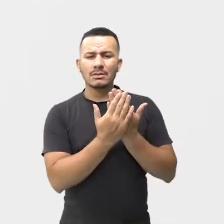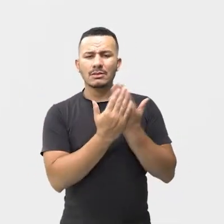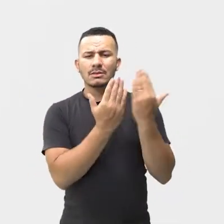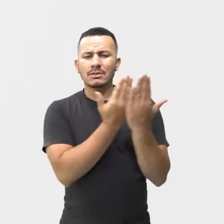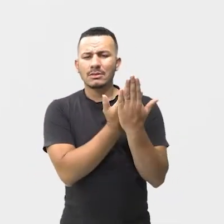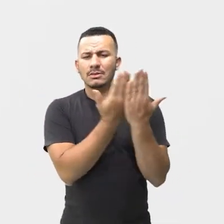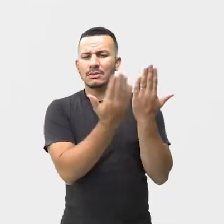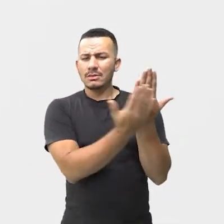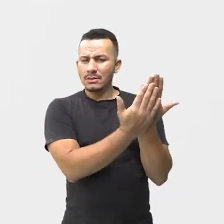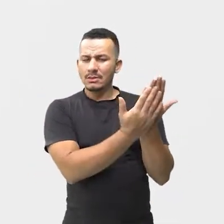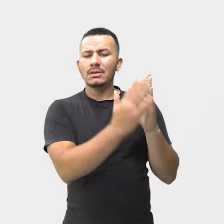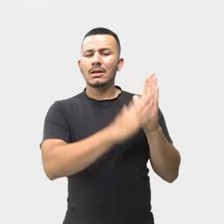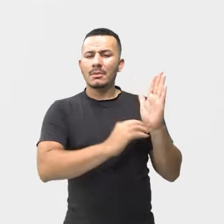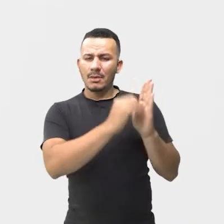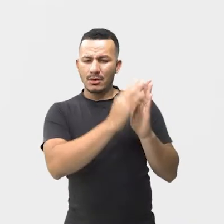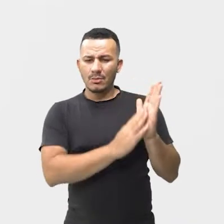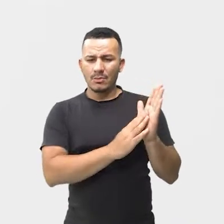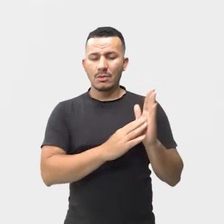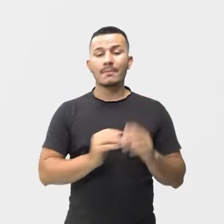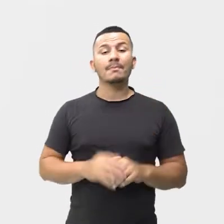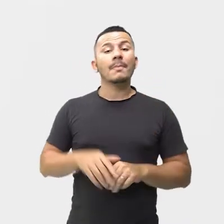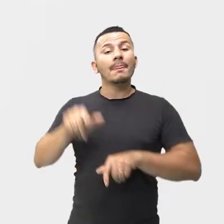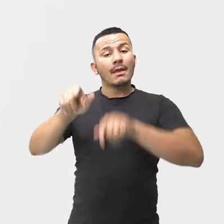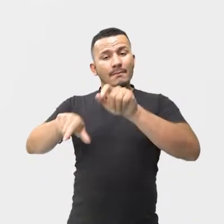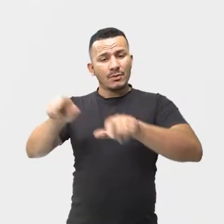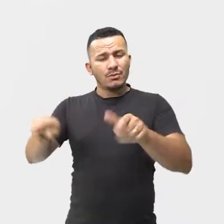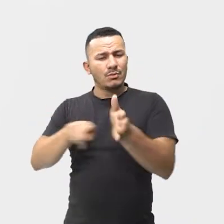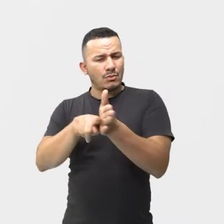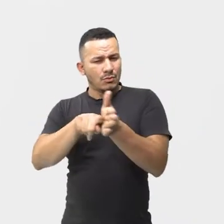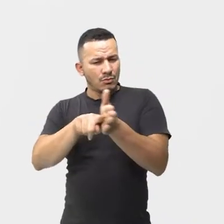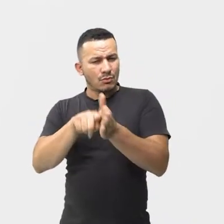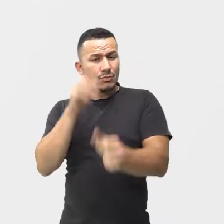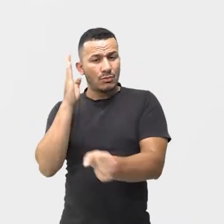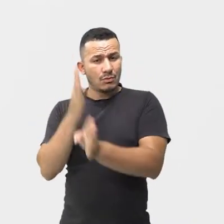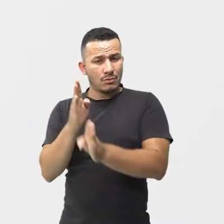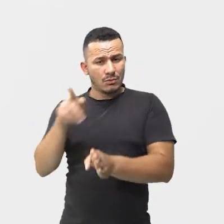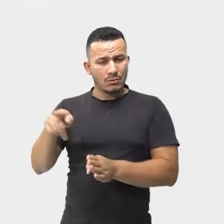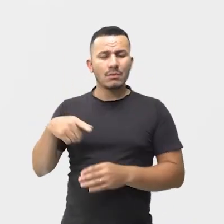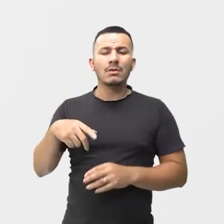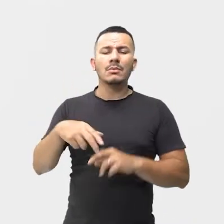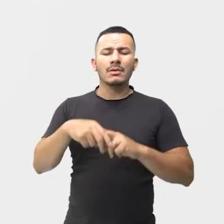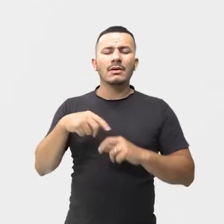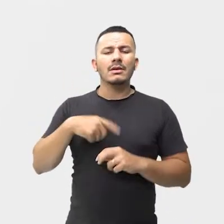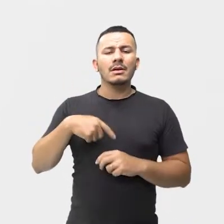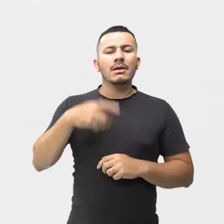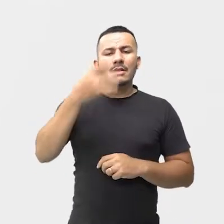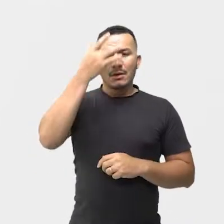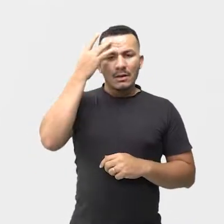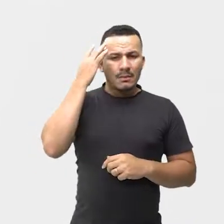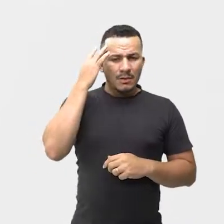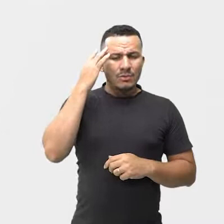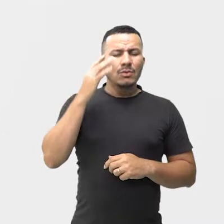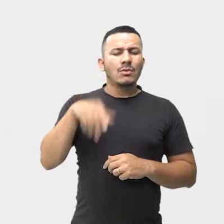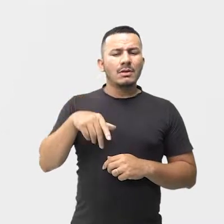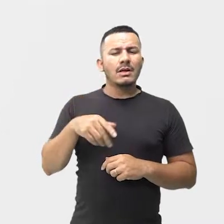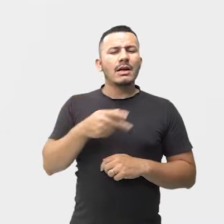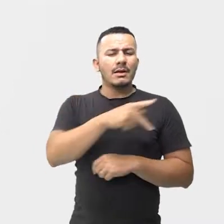outra. Alguns estudiosos acreditavam, como os homens pré-históricos eram nômades,